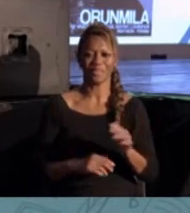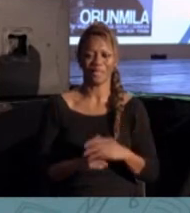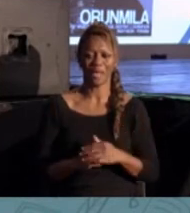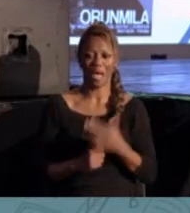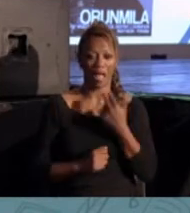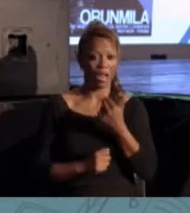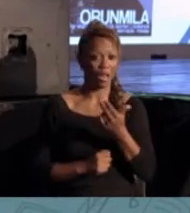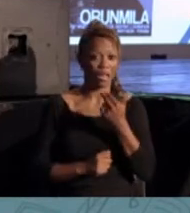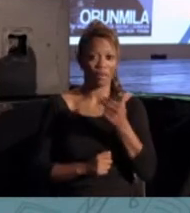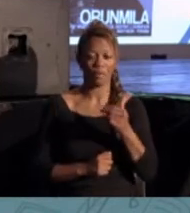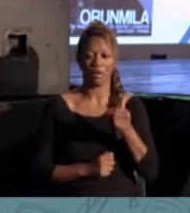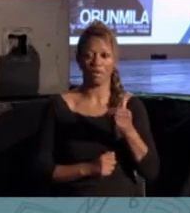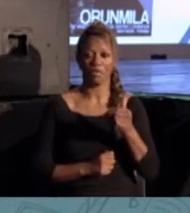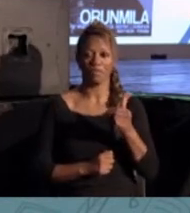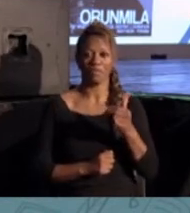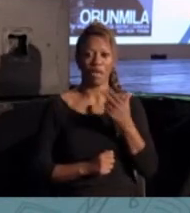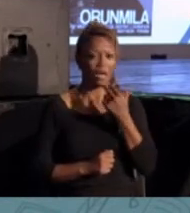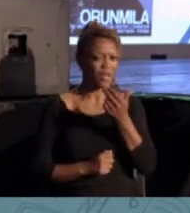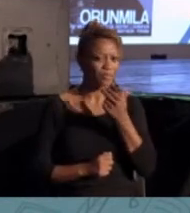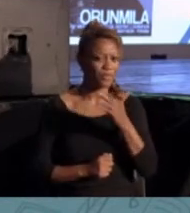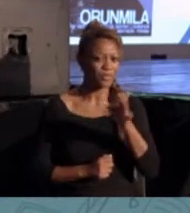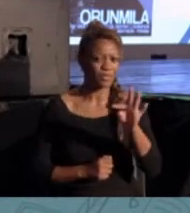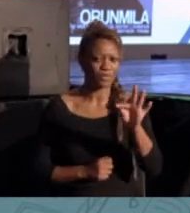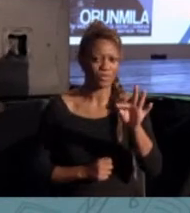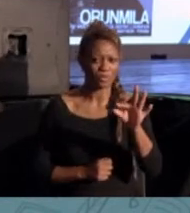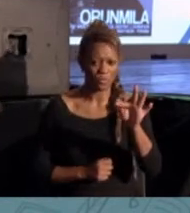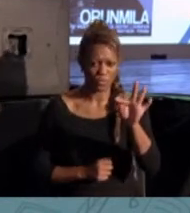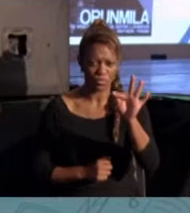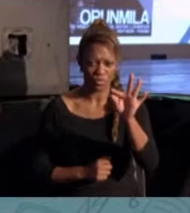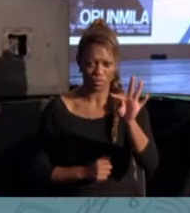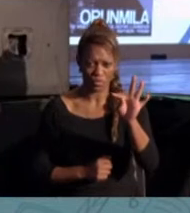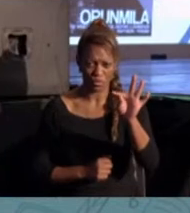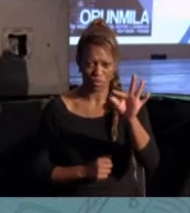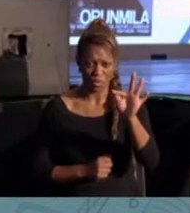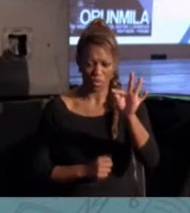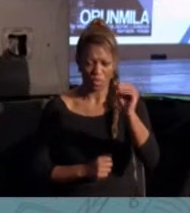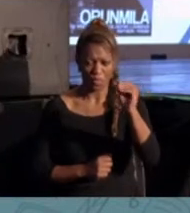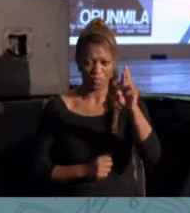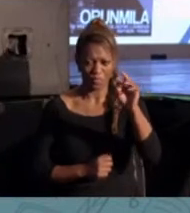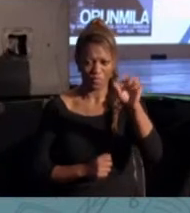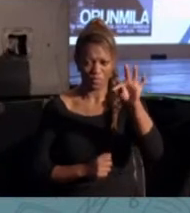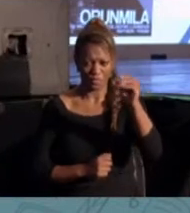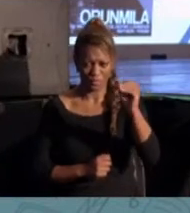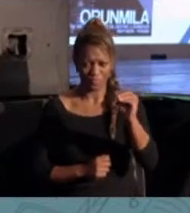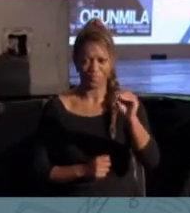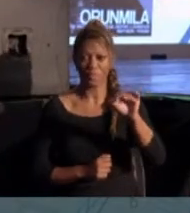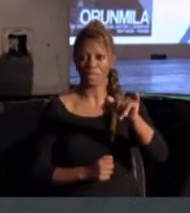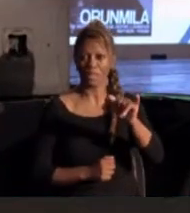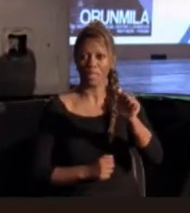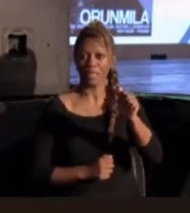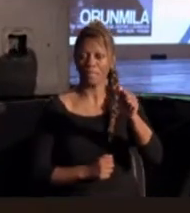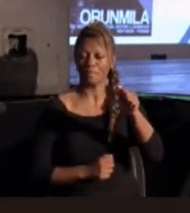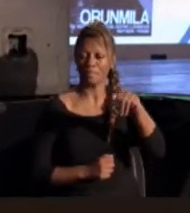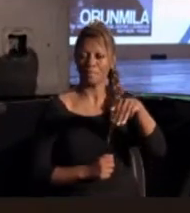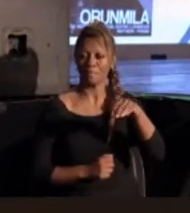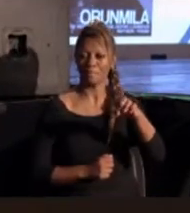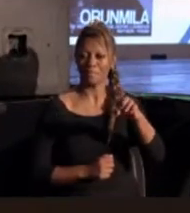com inhame. Então ele faz língua de touro com inhame, prepara, o rei come e o rei fica muito